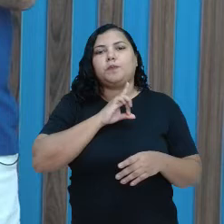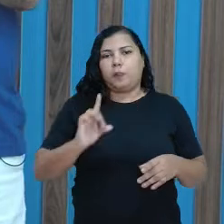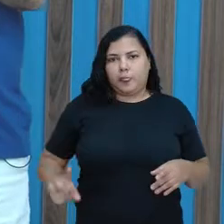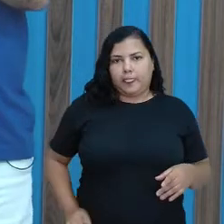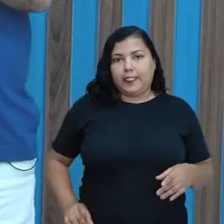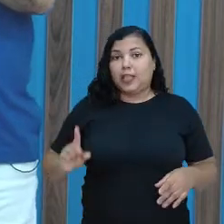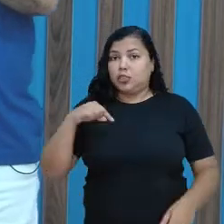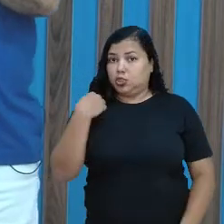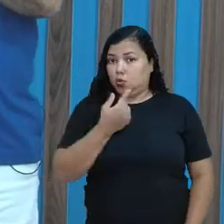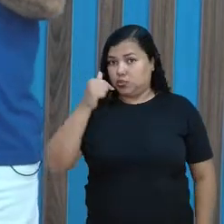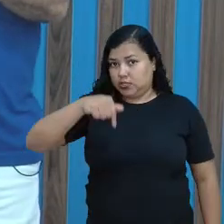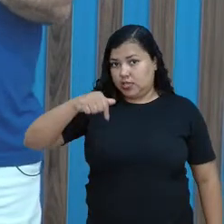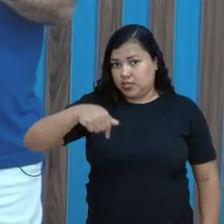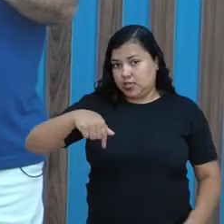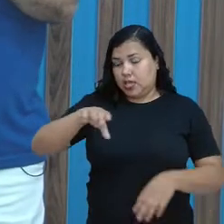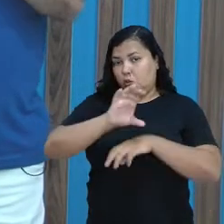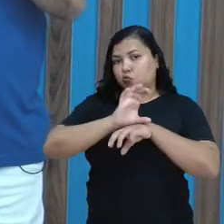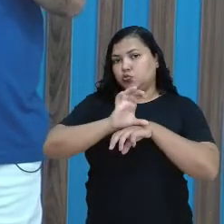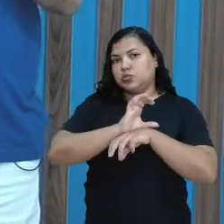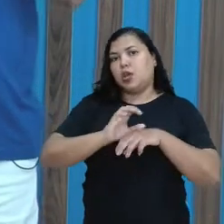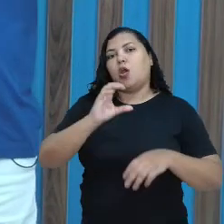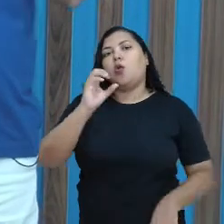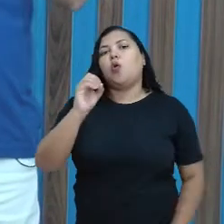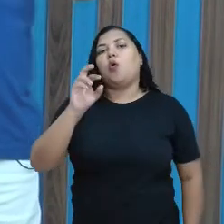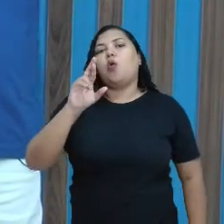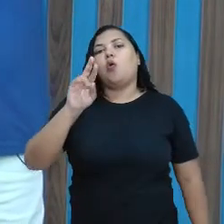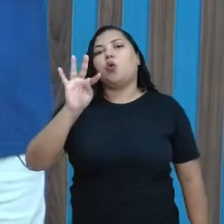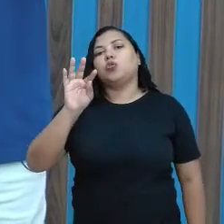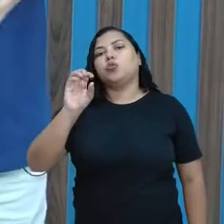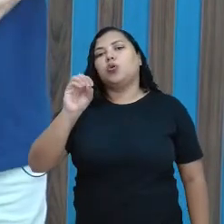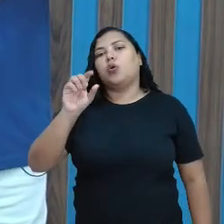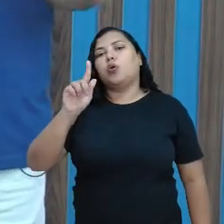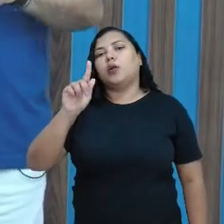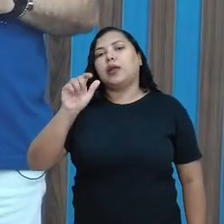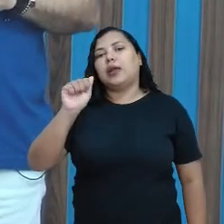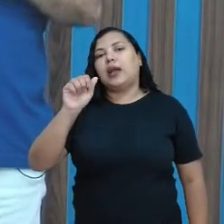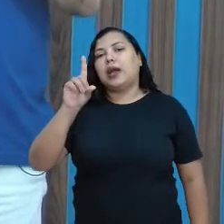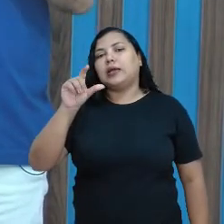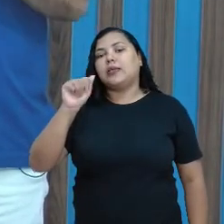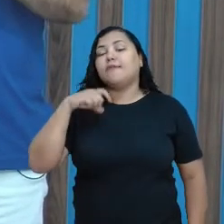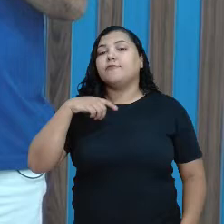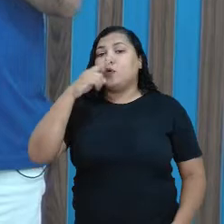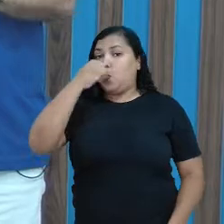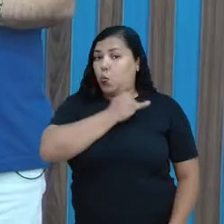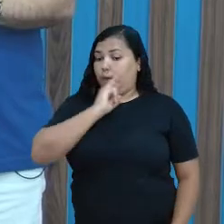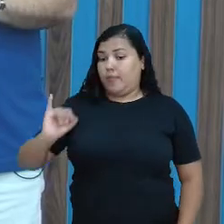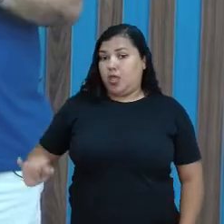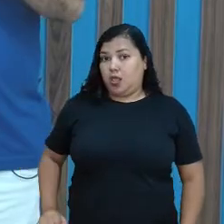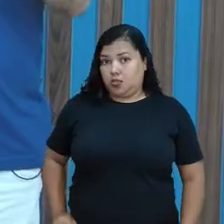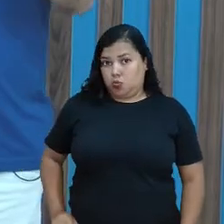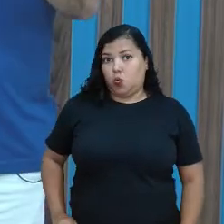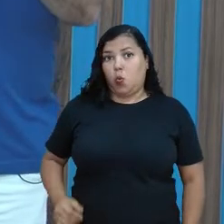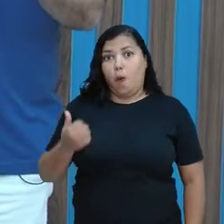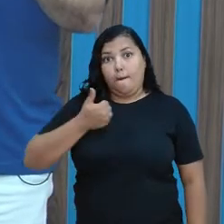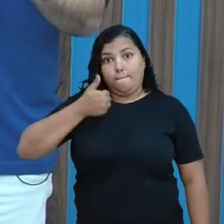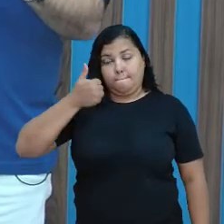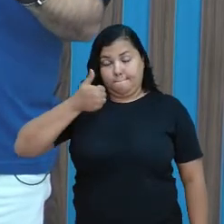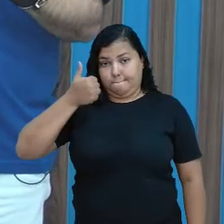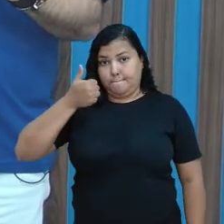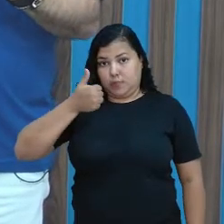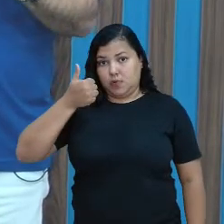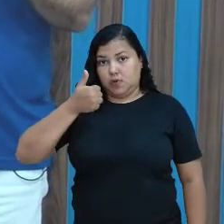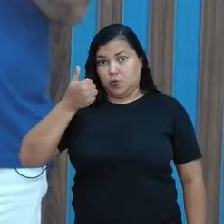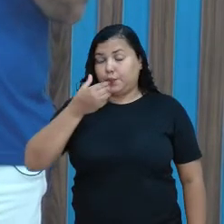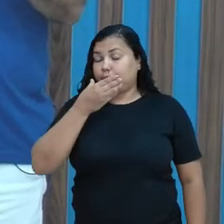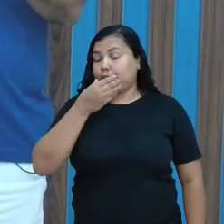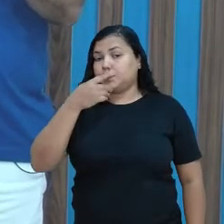caso a nossa, que foi outorgada, ela foi imposta diretamente, né, pelo imperador Pedro I. E ele vai instituir